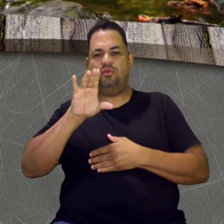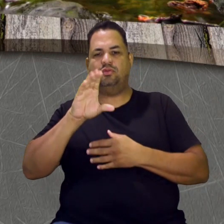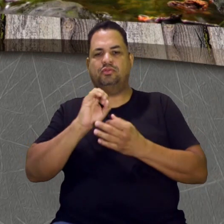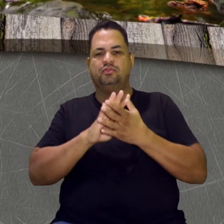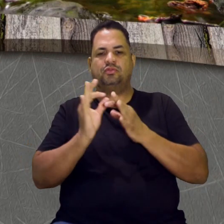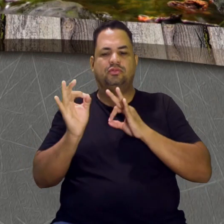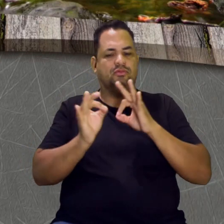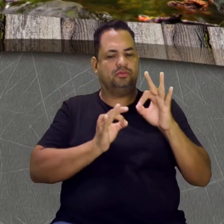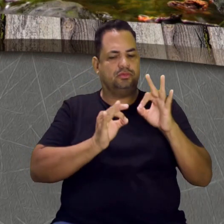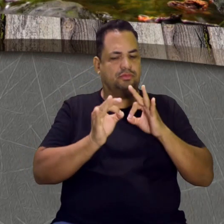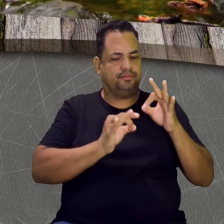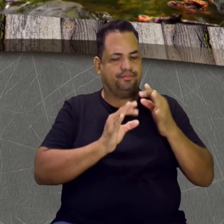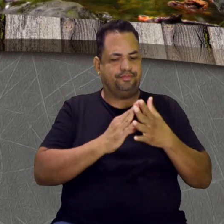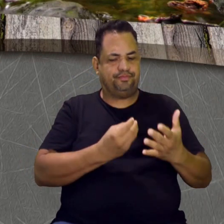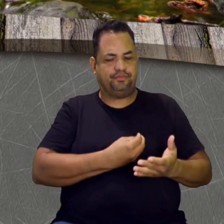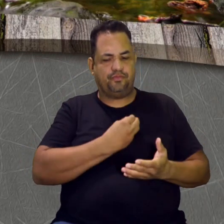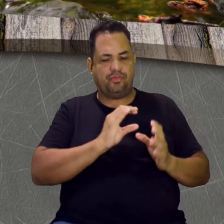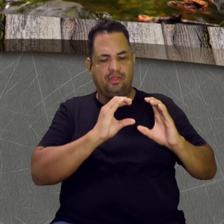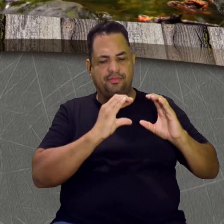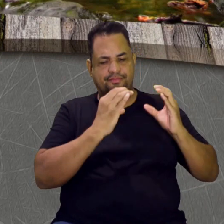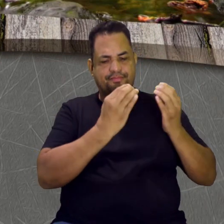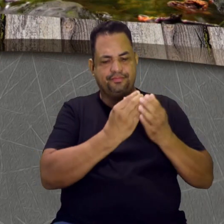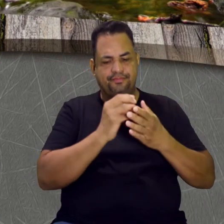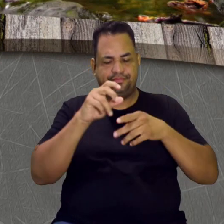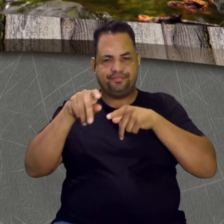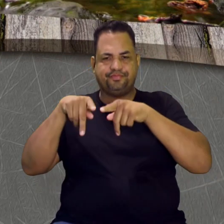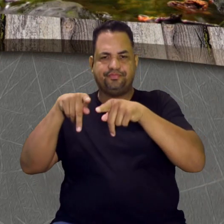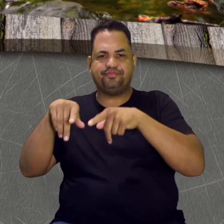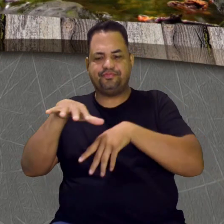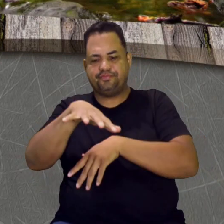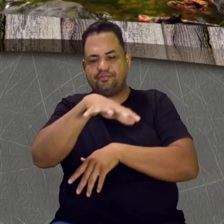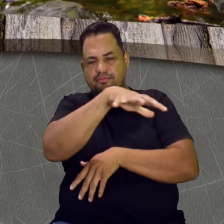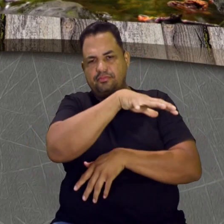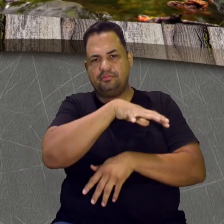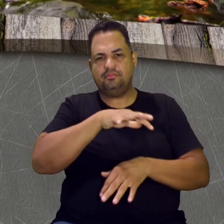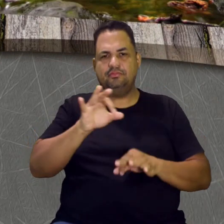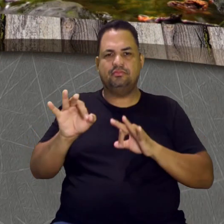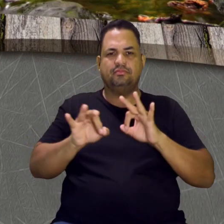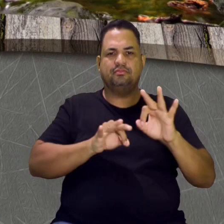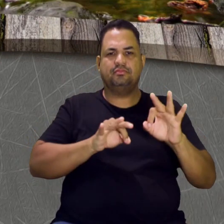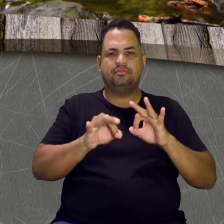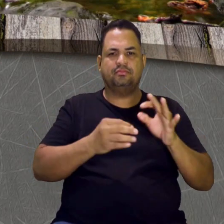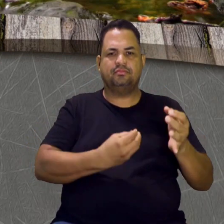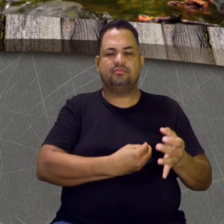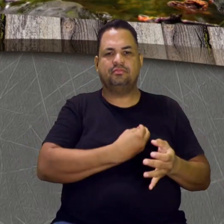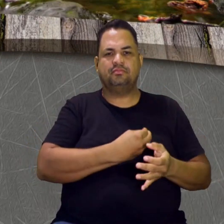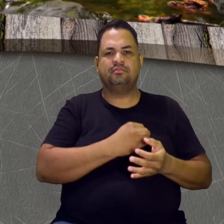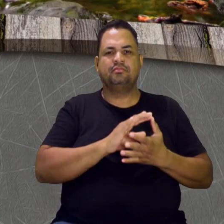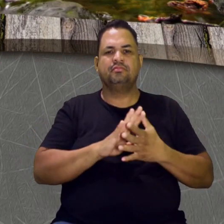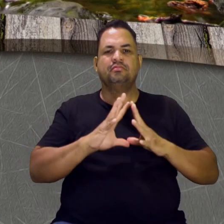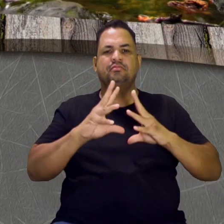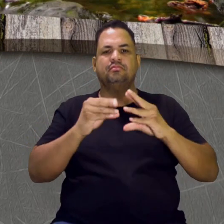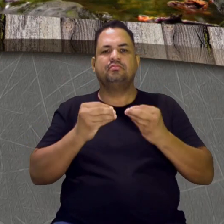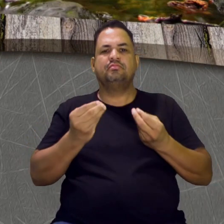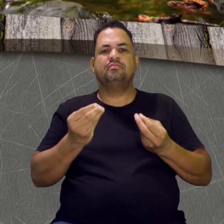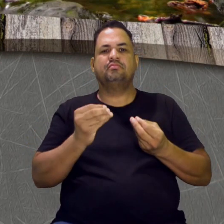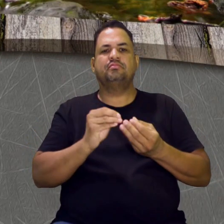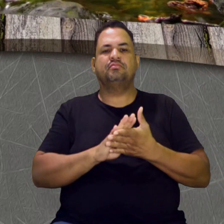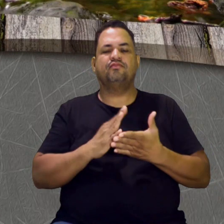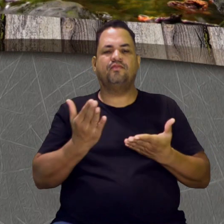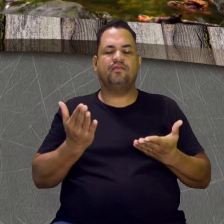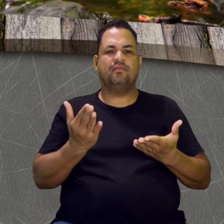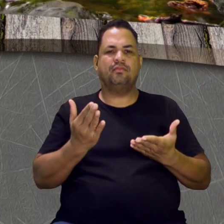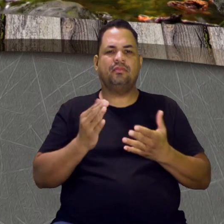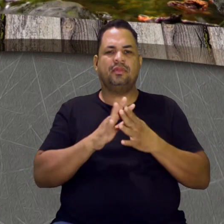de seres vivos, comunidade, população, né, formação de seres vivos. Isso tudo aí é